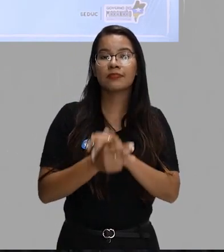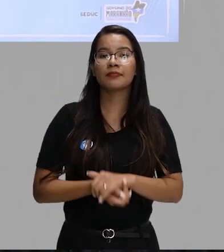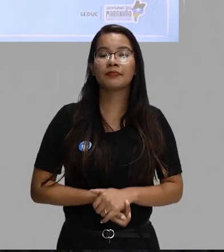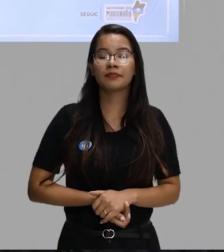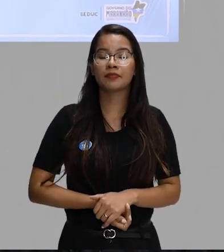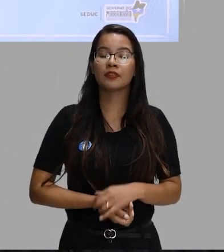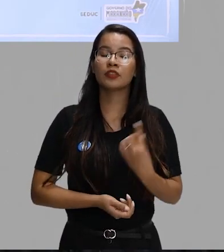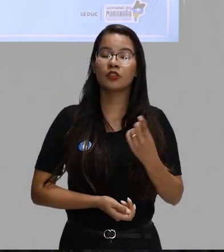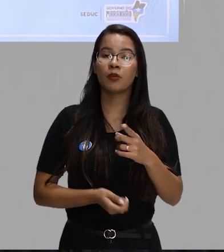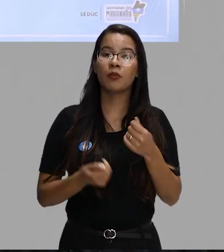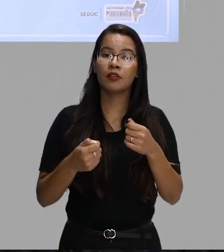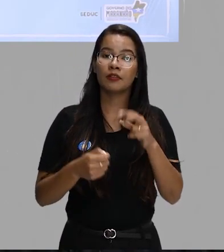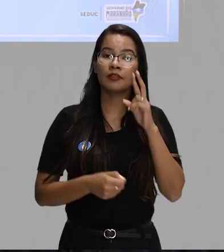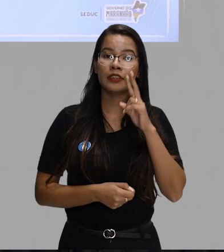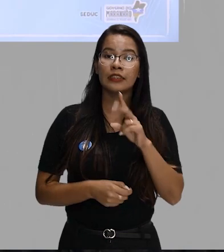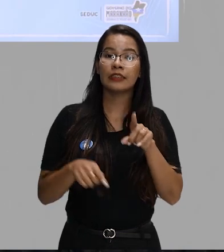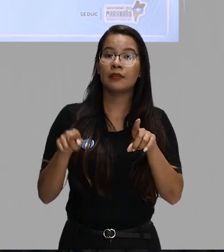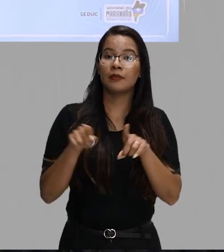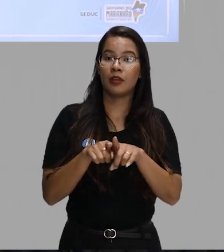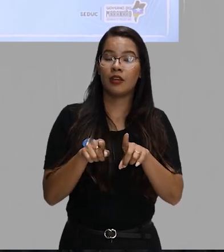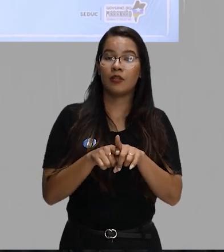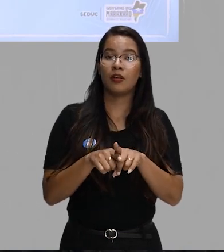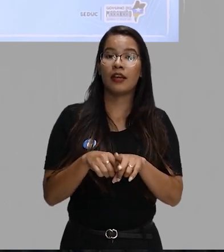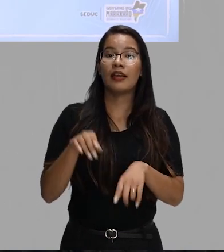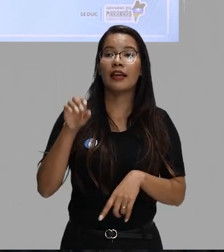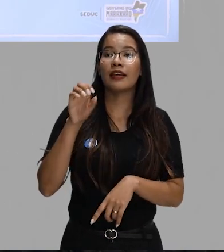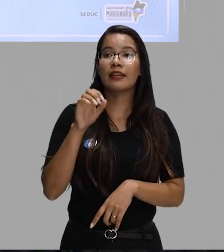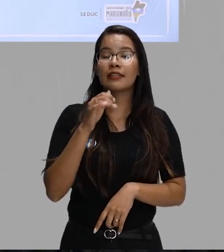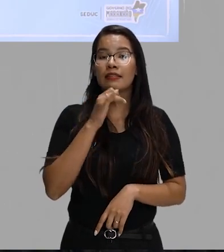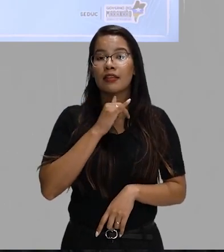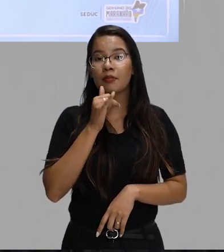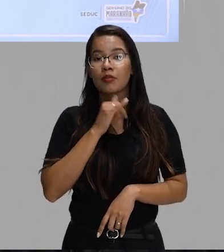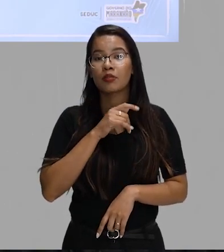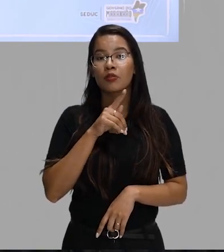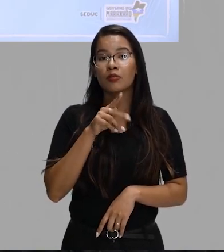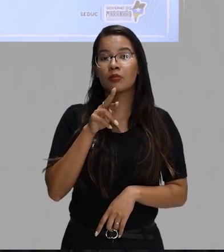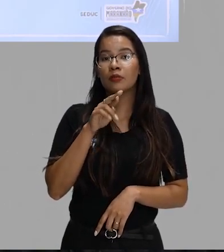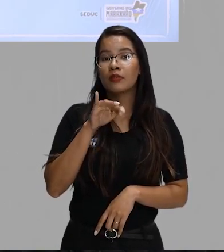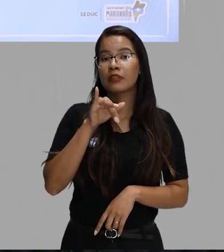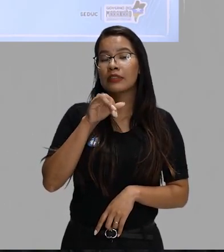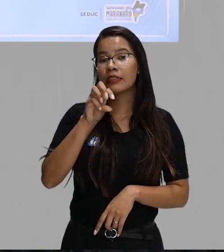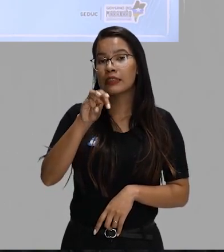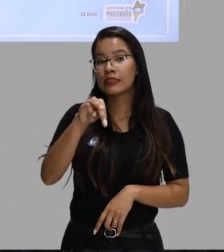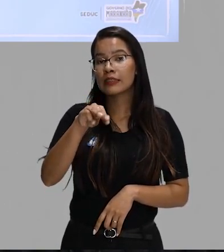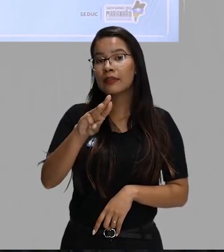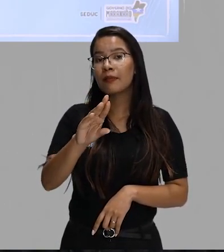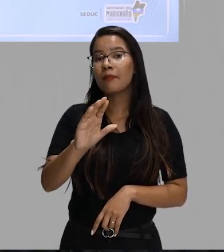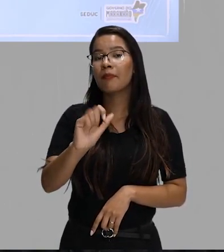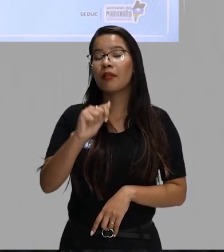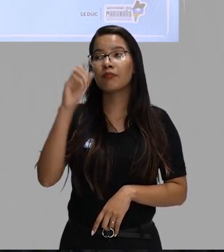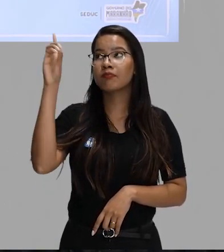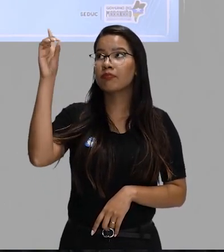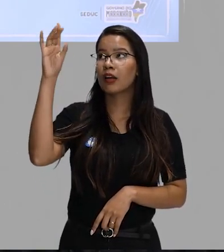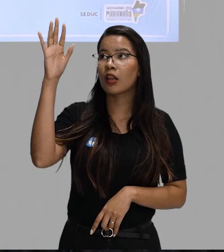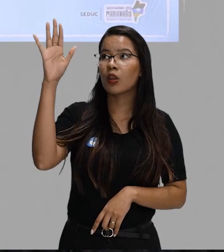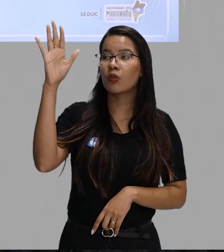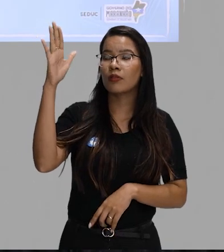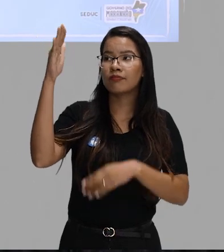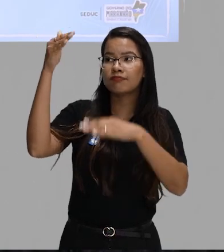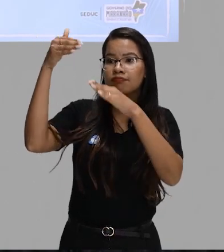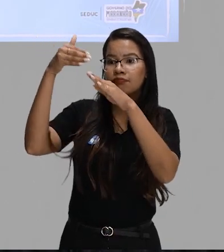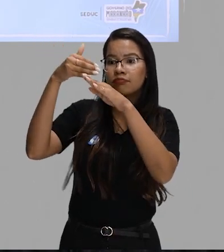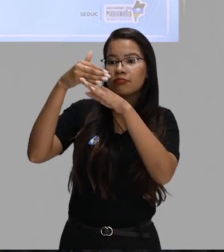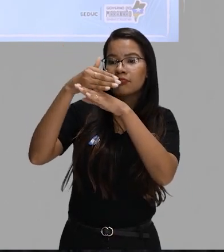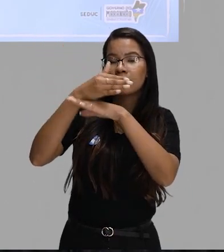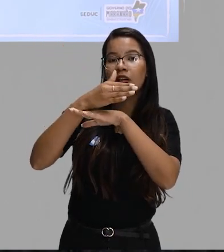ver esse exemplo no prisma. Okay? Então a luz ela passa pelo prisma, a luz branca, e